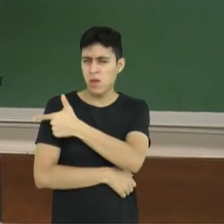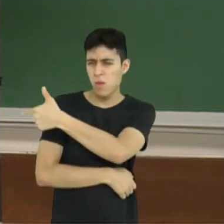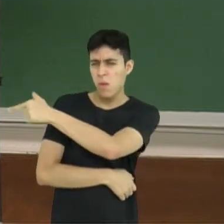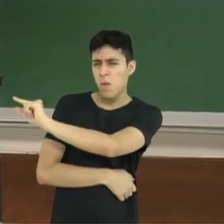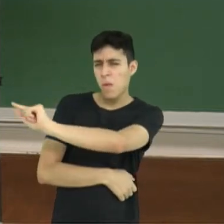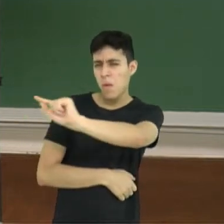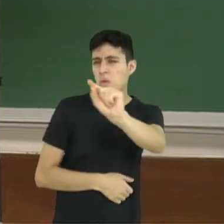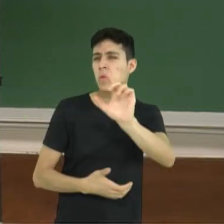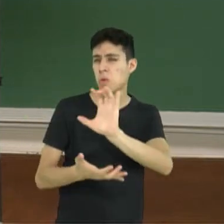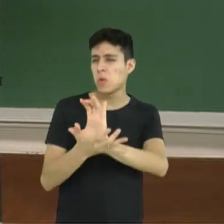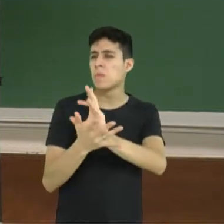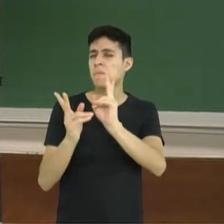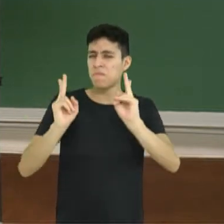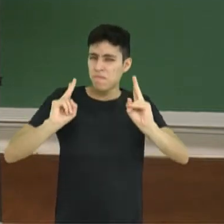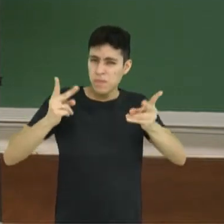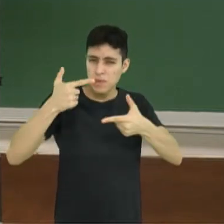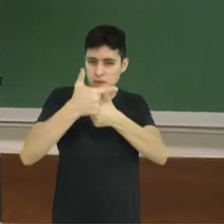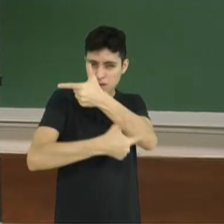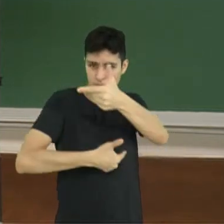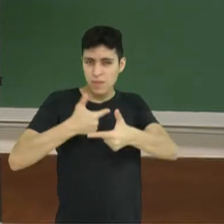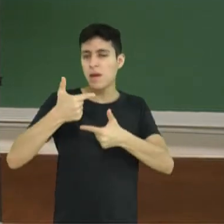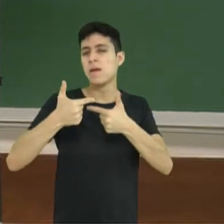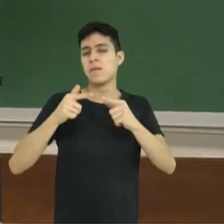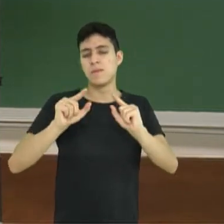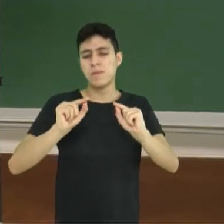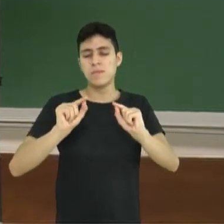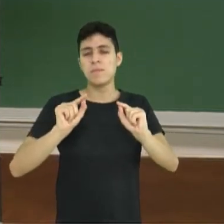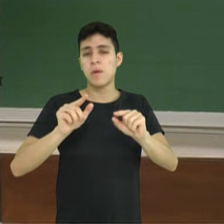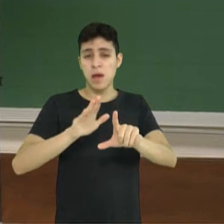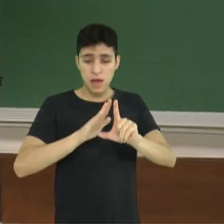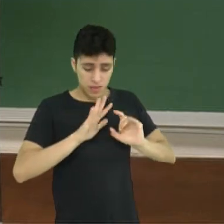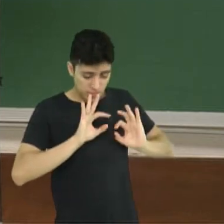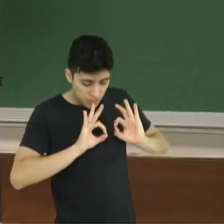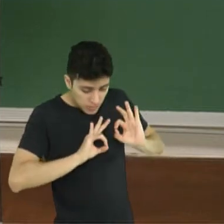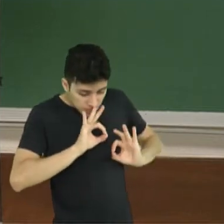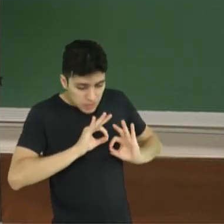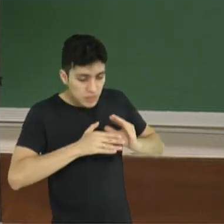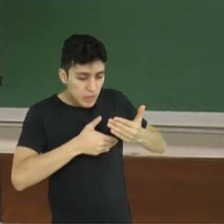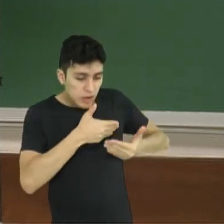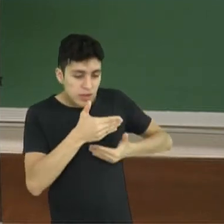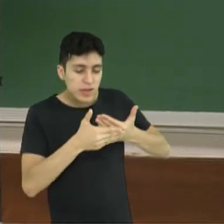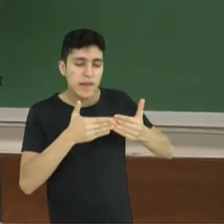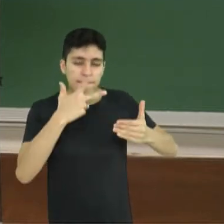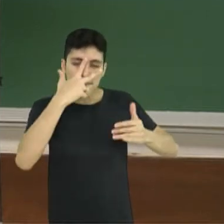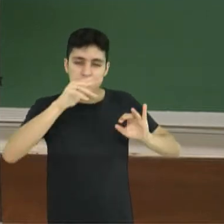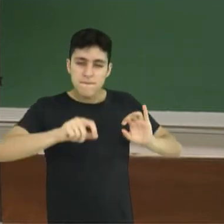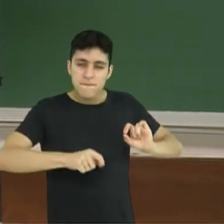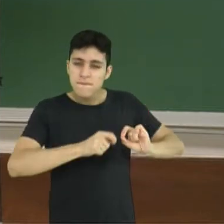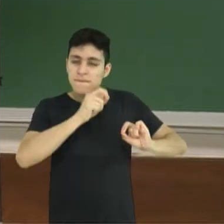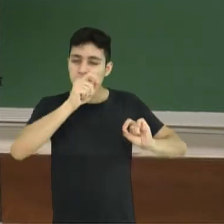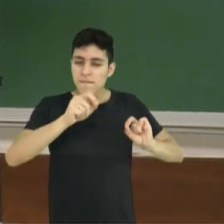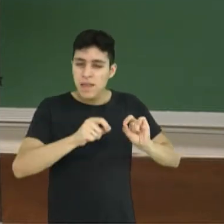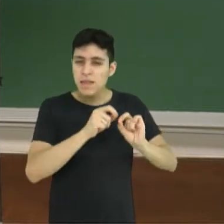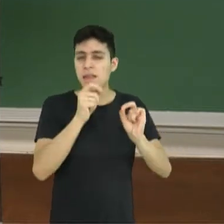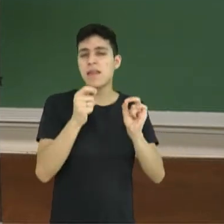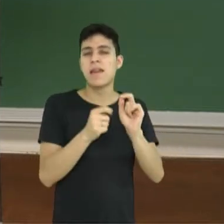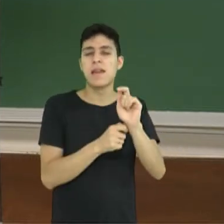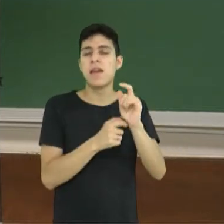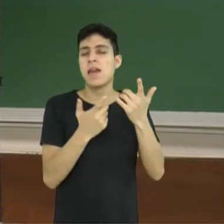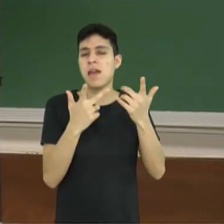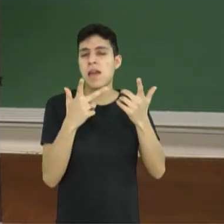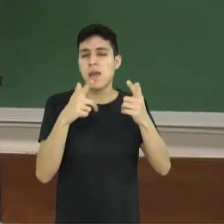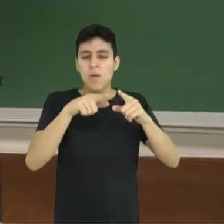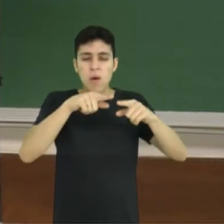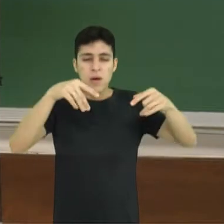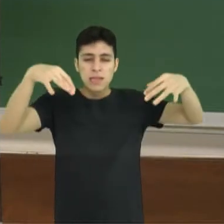bacana. O trabalho que eles fazem, o processo artesanal antes, daquela tecido bem transparente, né, para pegar direito as